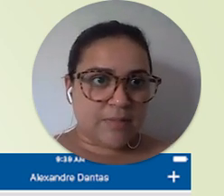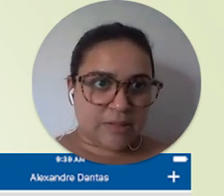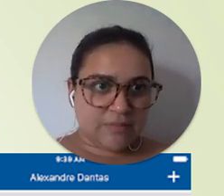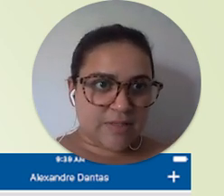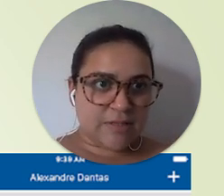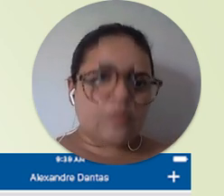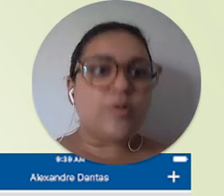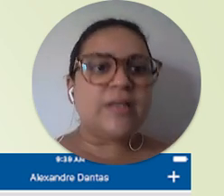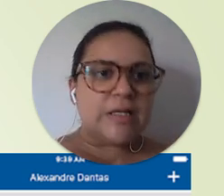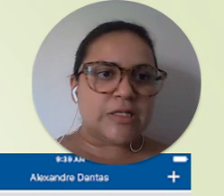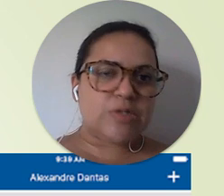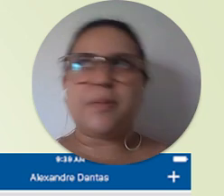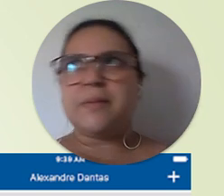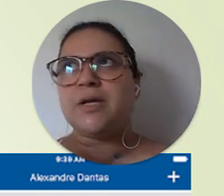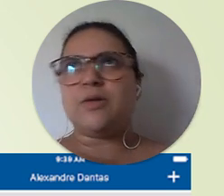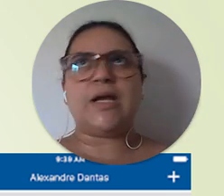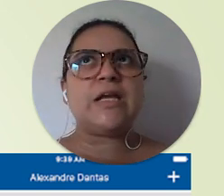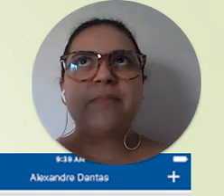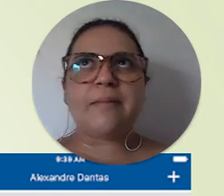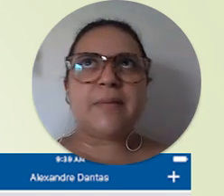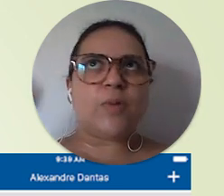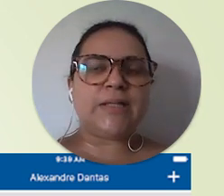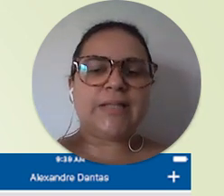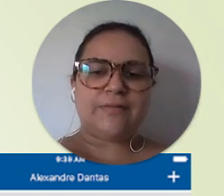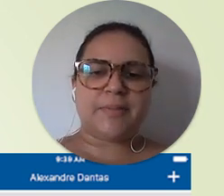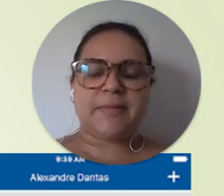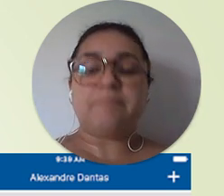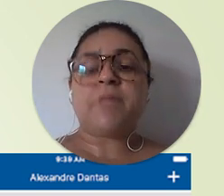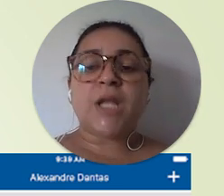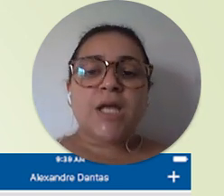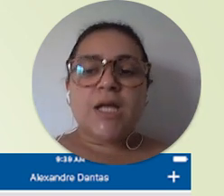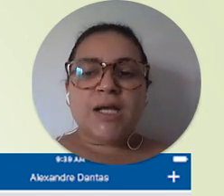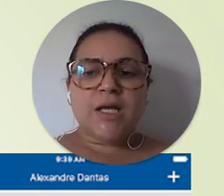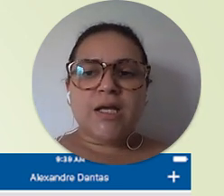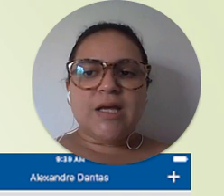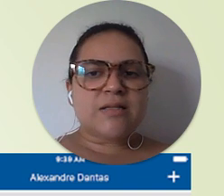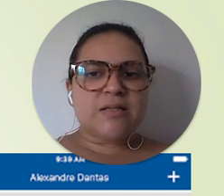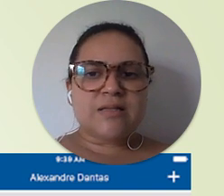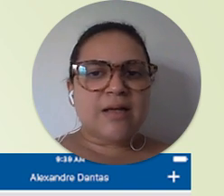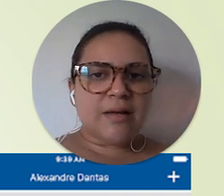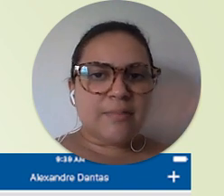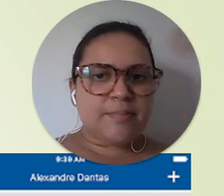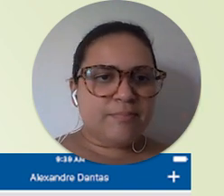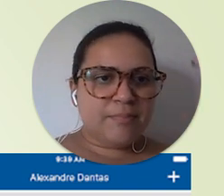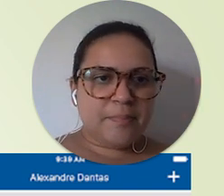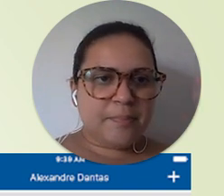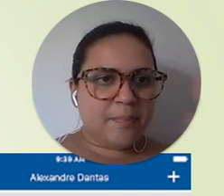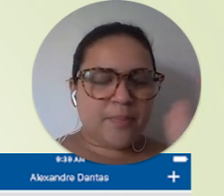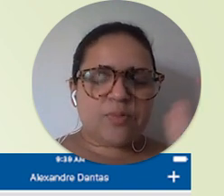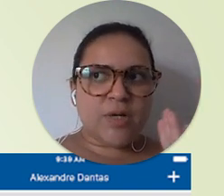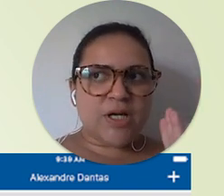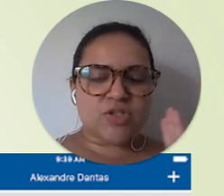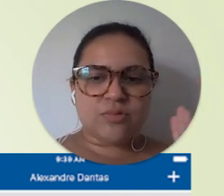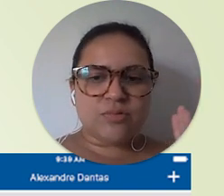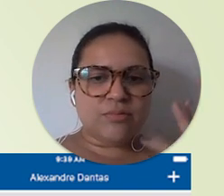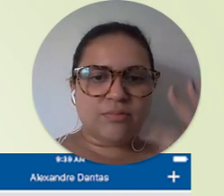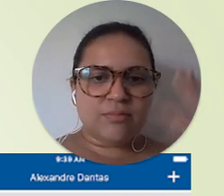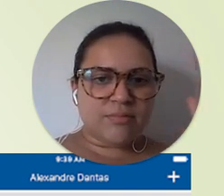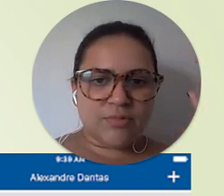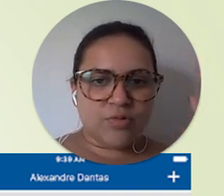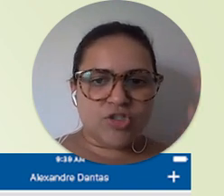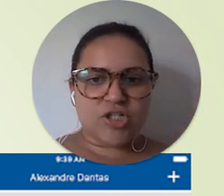tenho mais o meu cartão de vacina, o início, o primeiro, aquele que minha mãe guardava para mim. E assim será para o